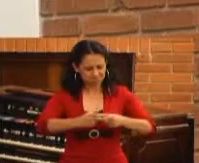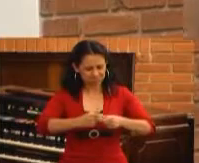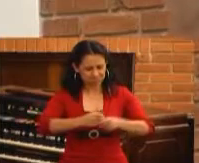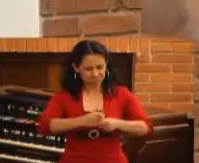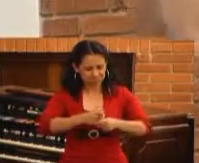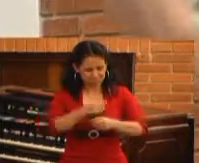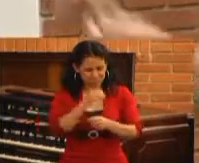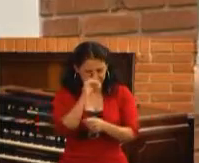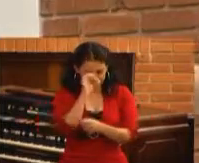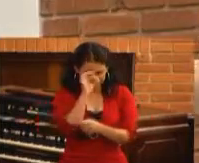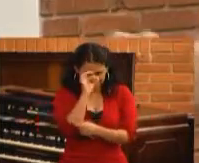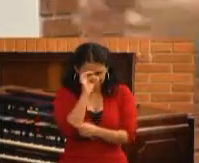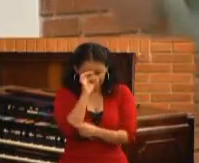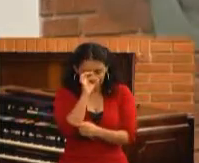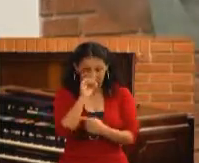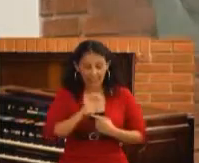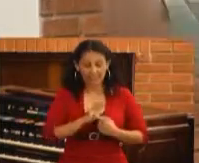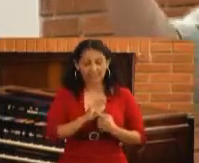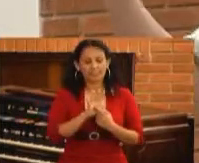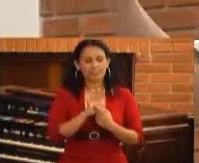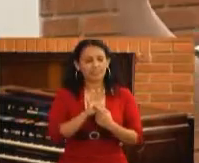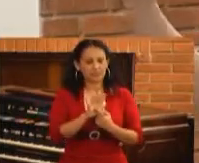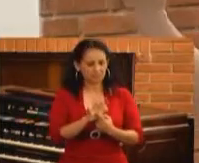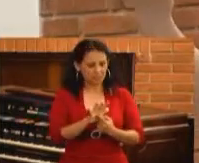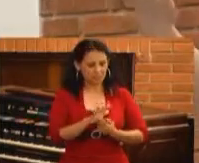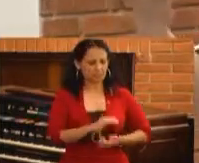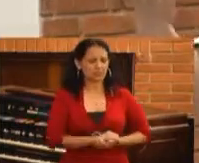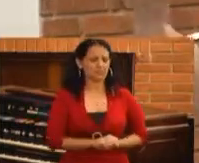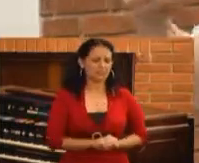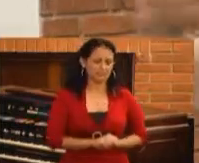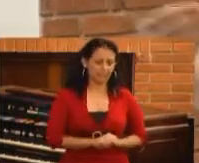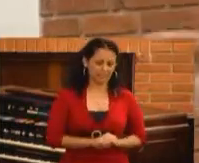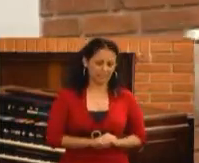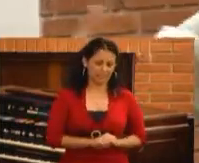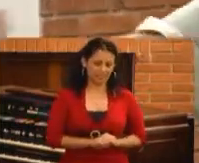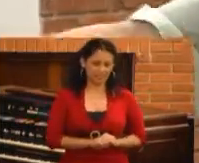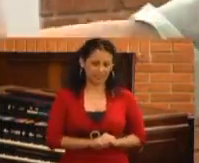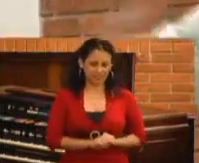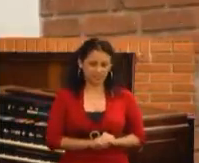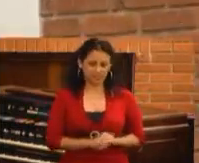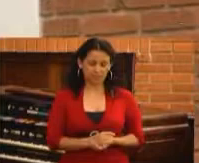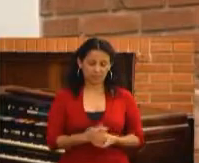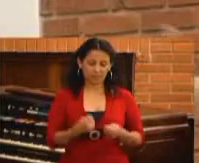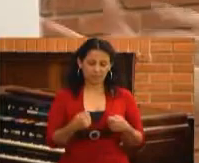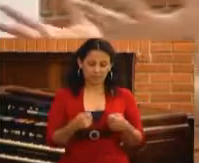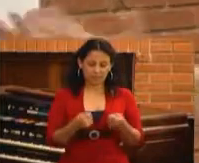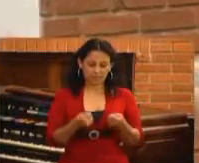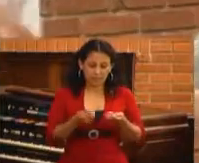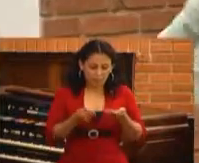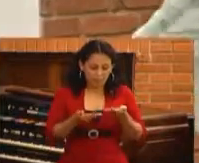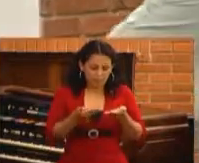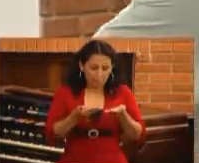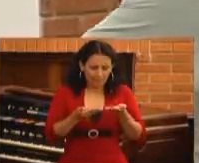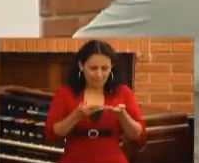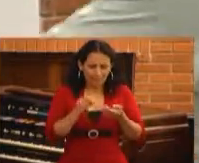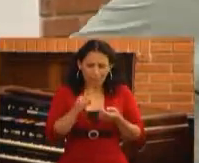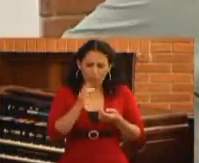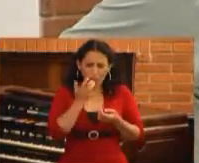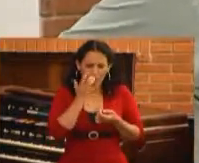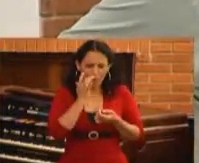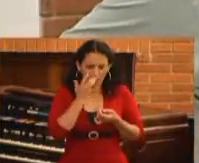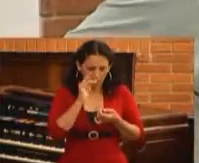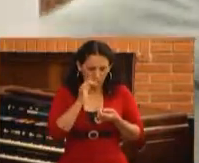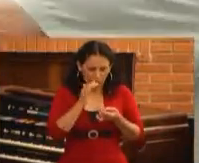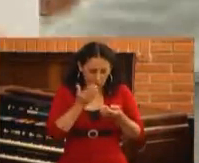para usar metáforas, diz que ele pesa isso tudo em balança de precisão, e pega na mão e